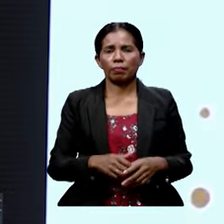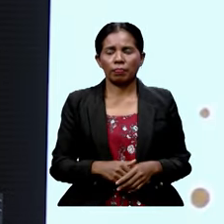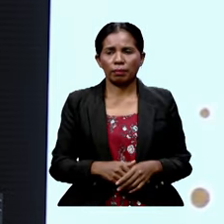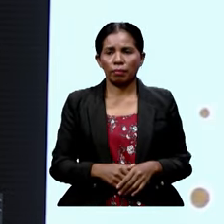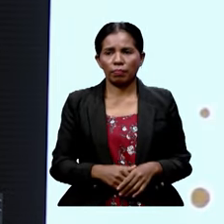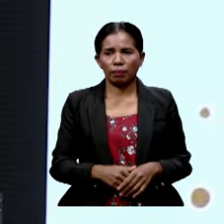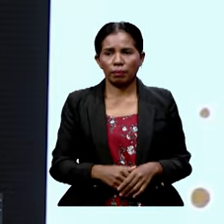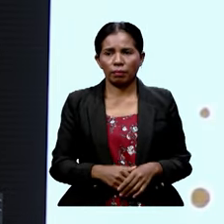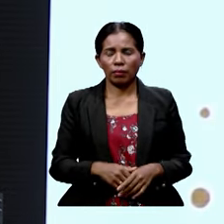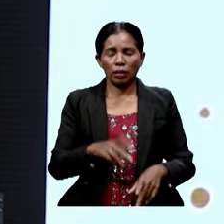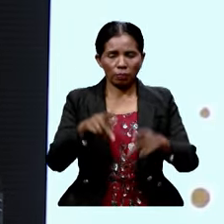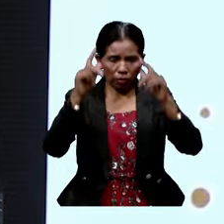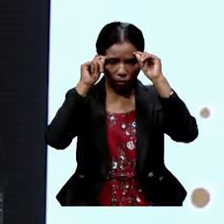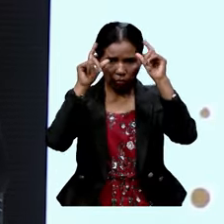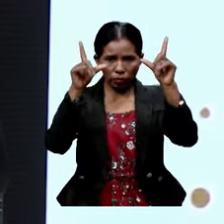Timorão?